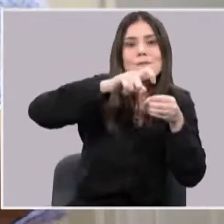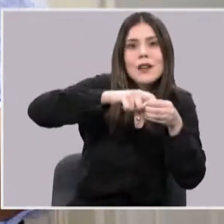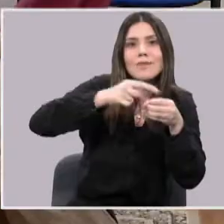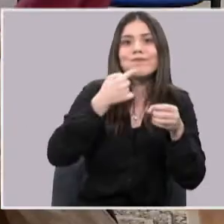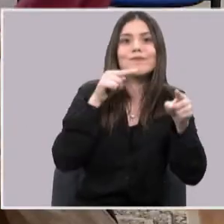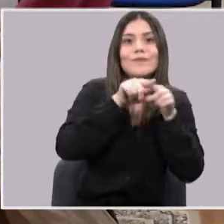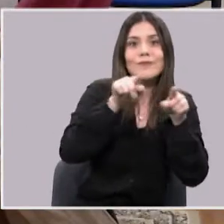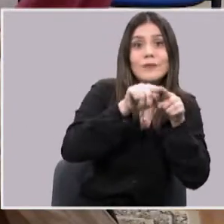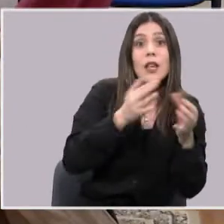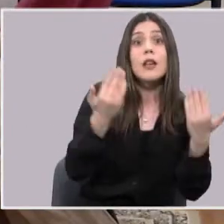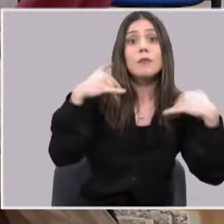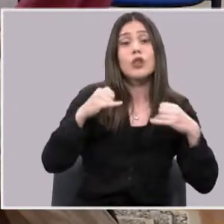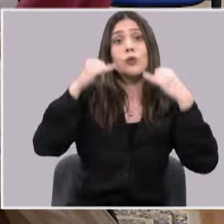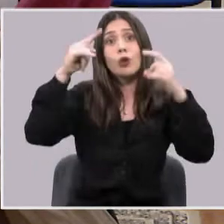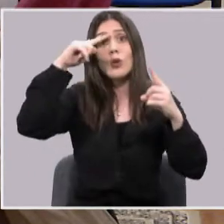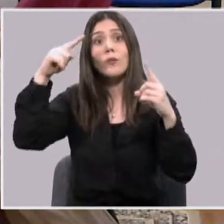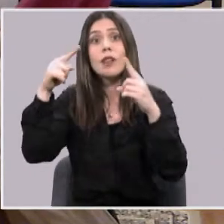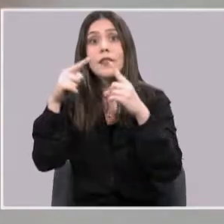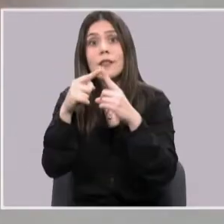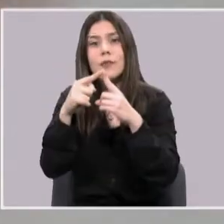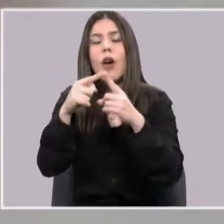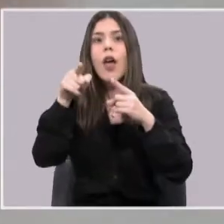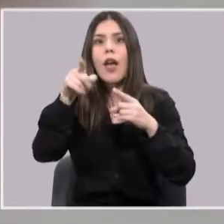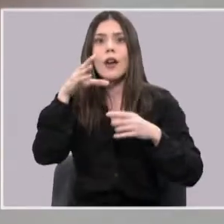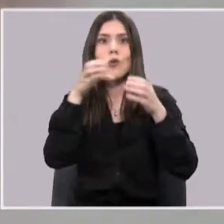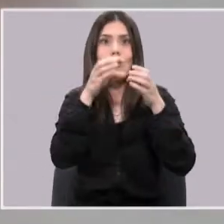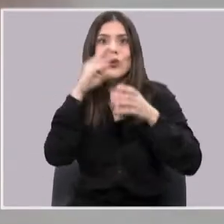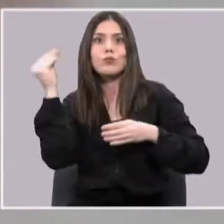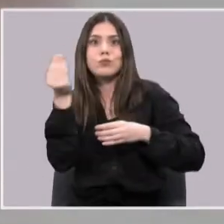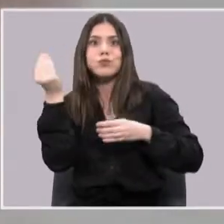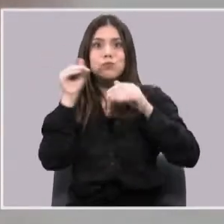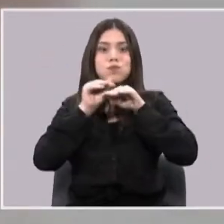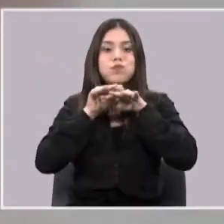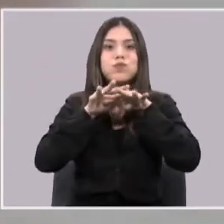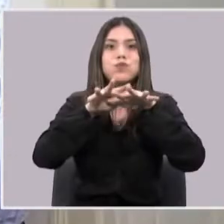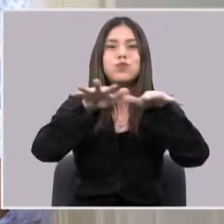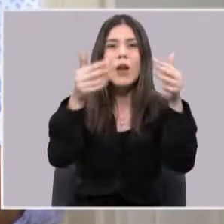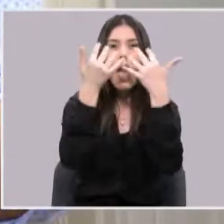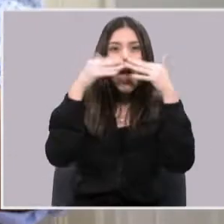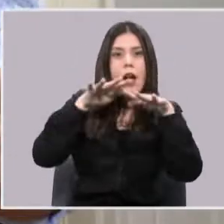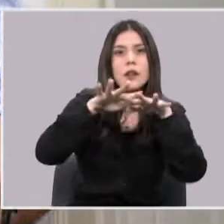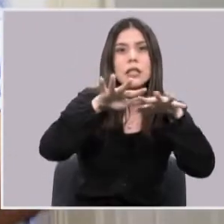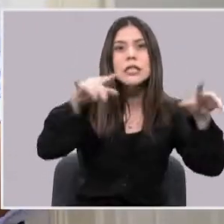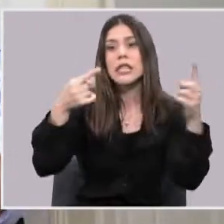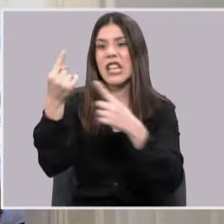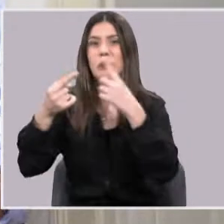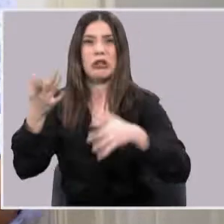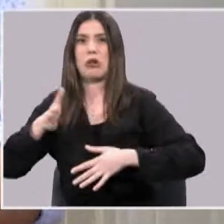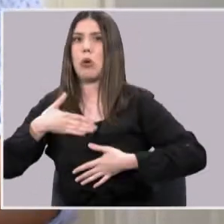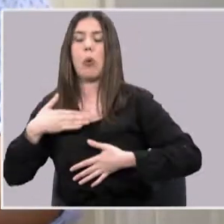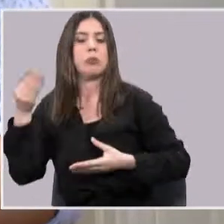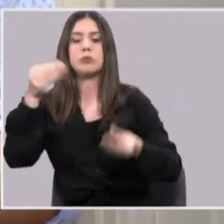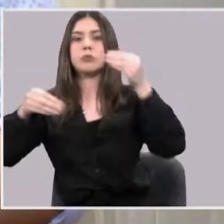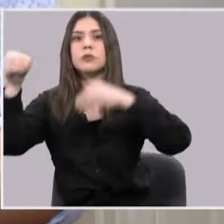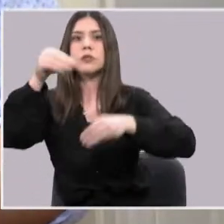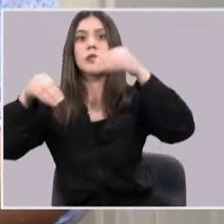dos meandros da política. Numa segunda fase, as juventudes tentam-se abrir mais a todo o eleitorado, a todo o jovem, muitas vezes que até não é eleitor,